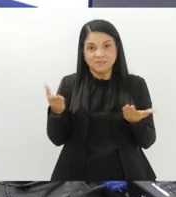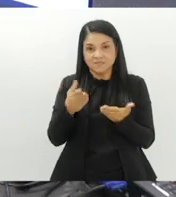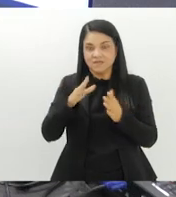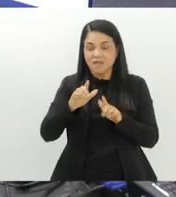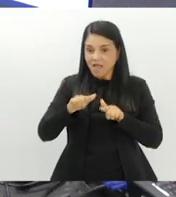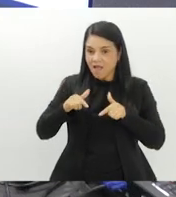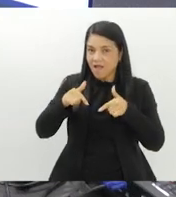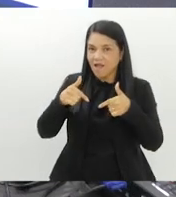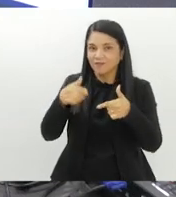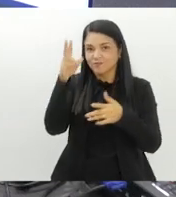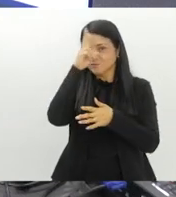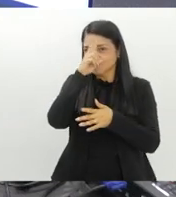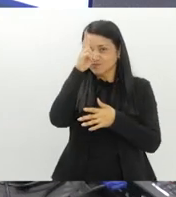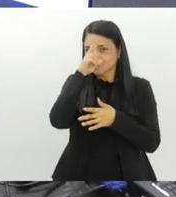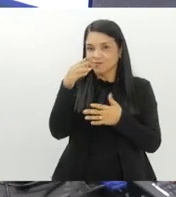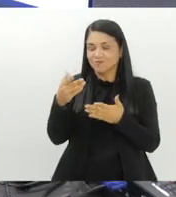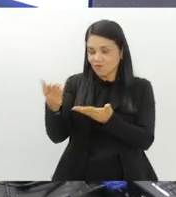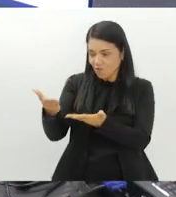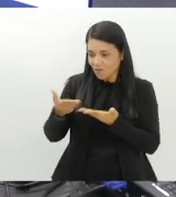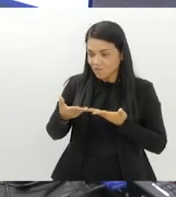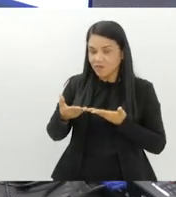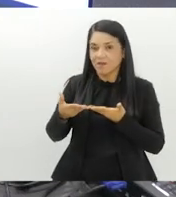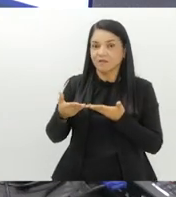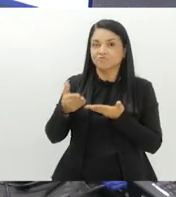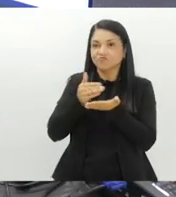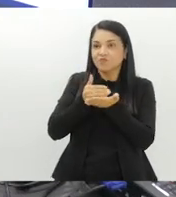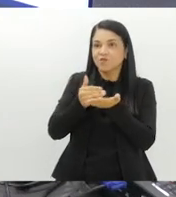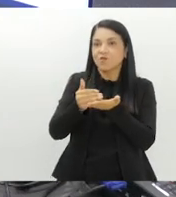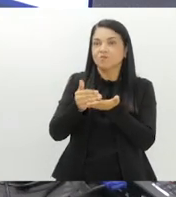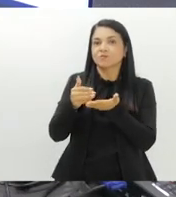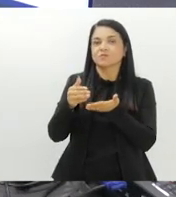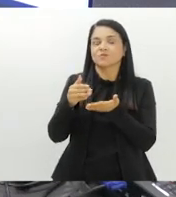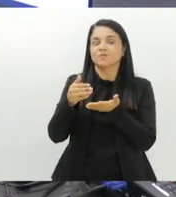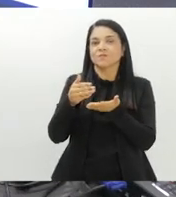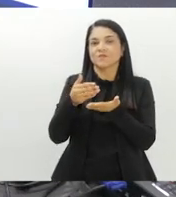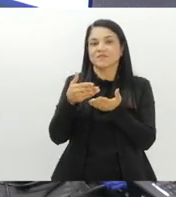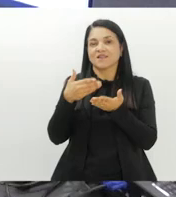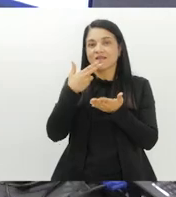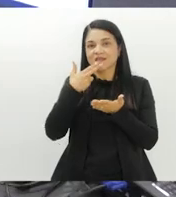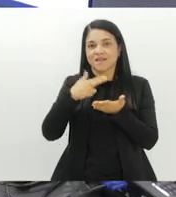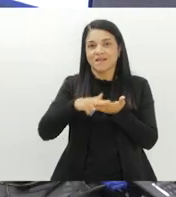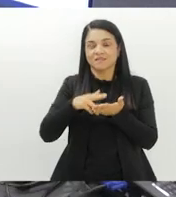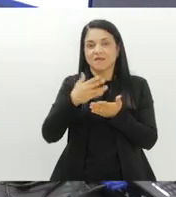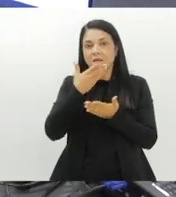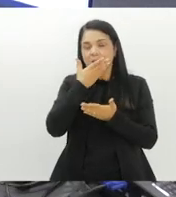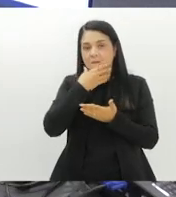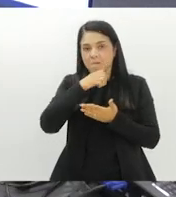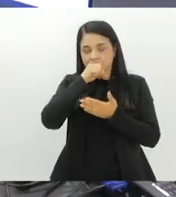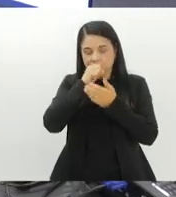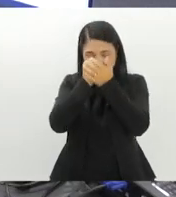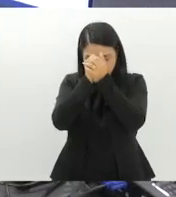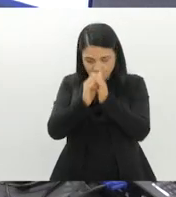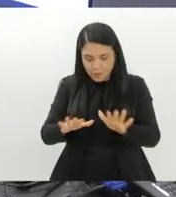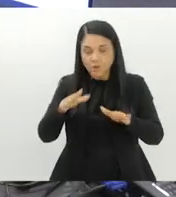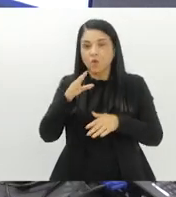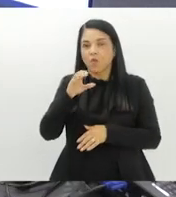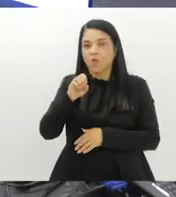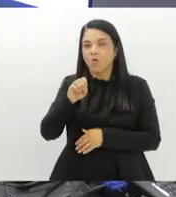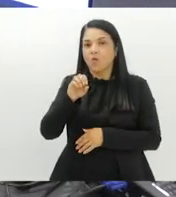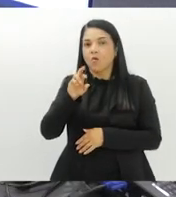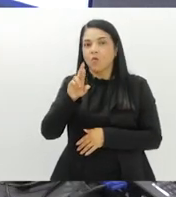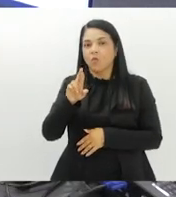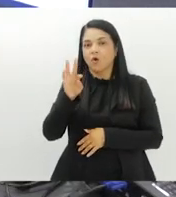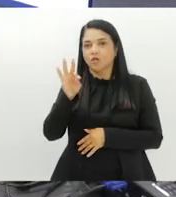queria convidar para compor conosco aqui o iniciador dela, né? O idealizador, o Pai Ortiz Belo, sacerdote, umbandista do Estado de São